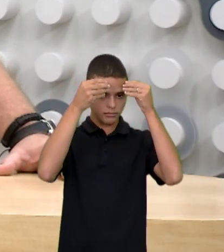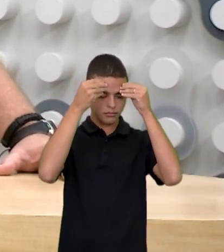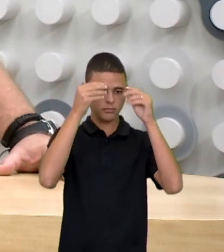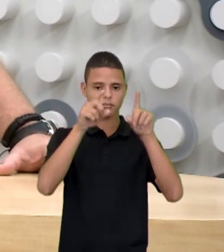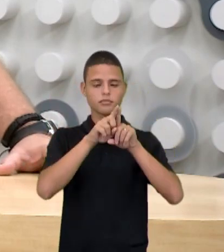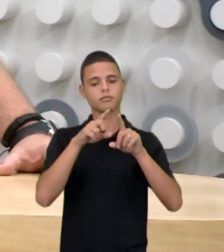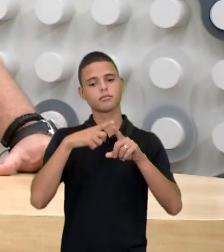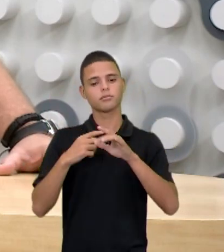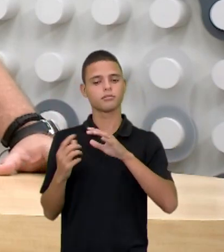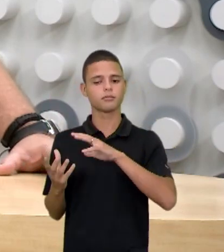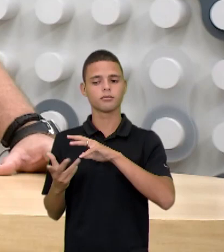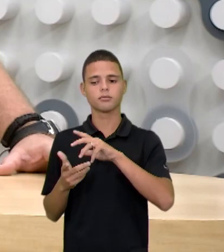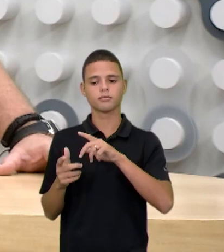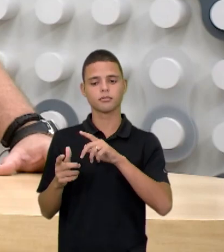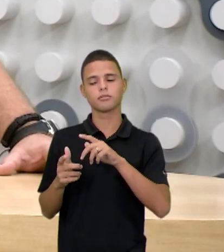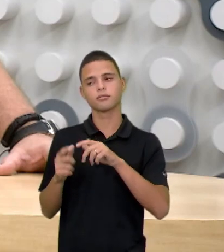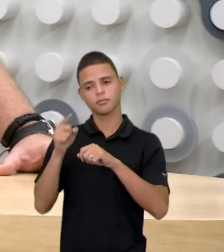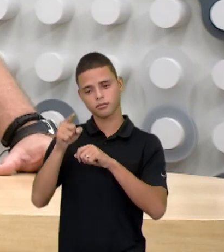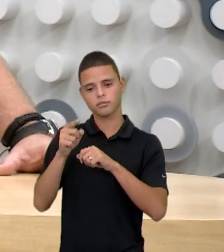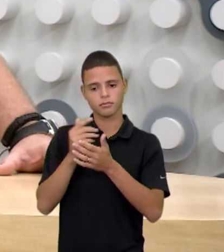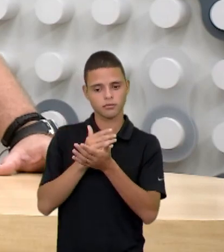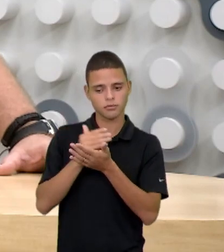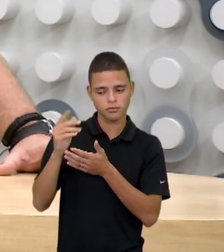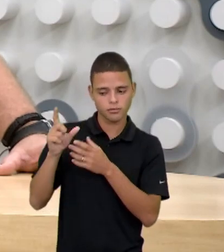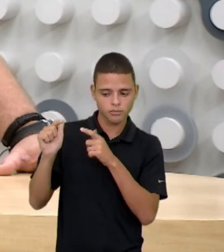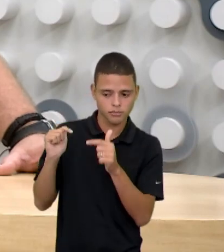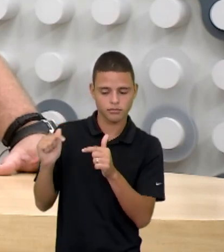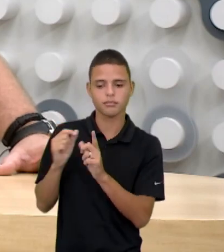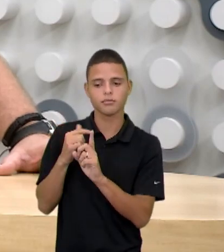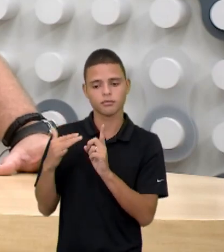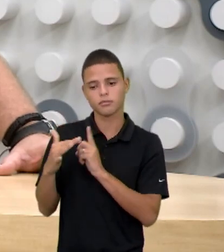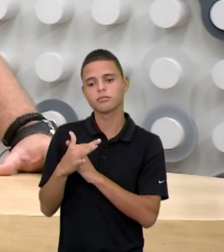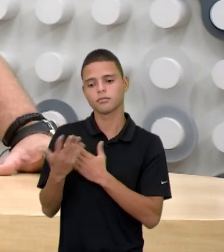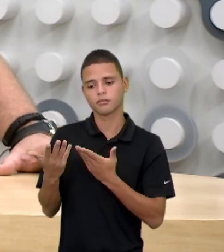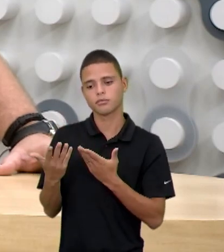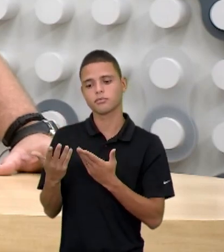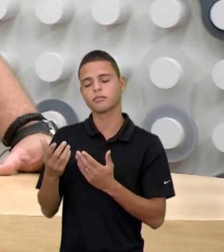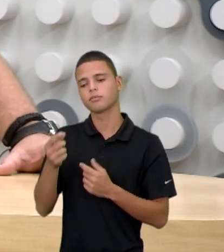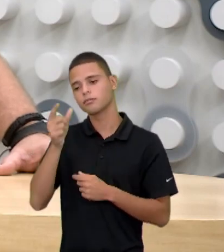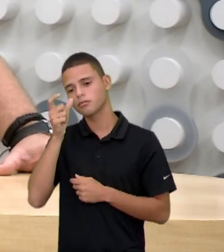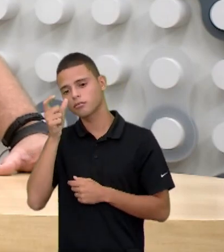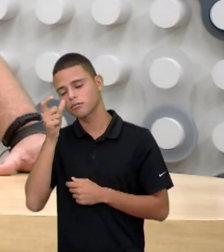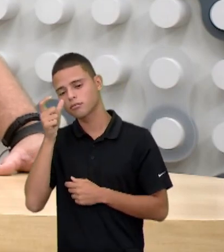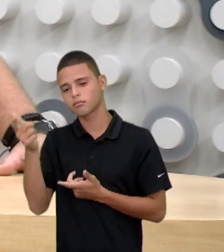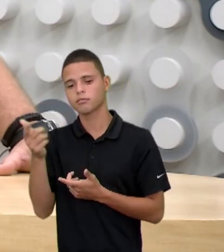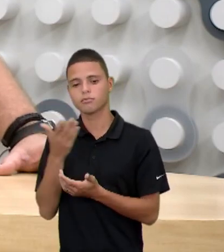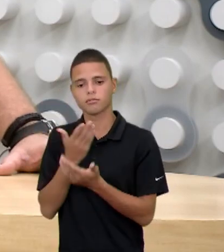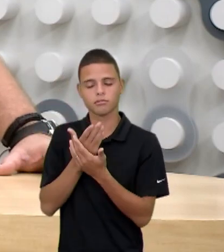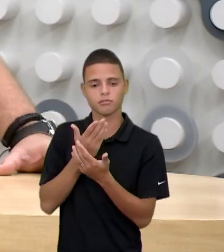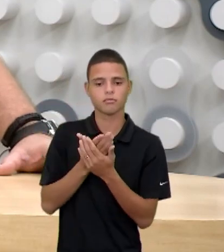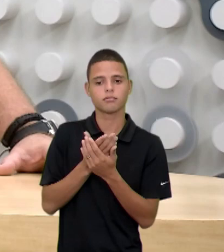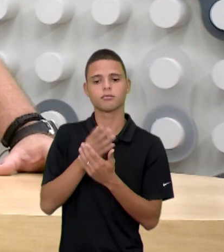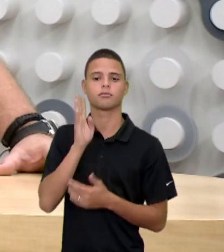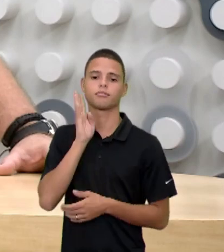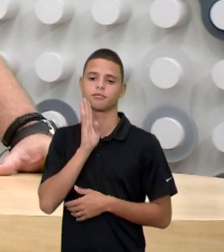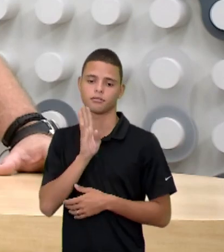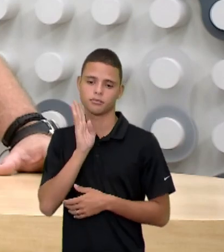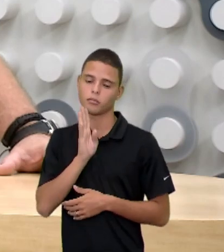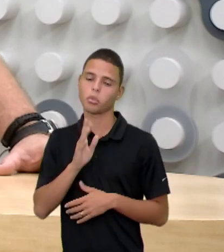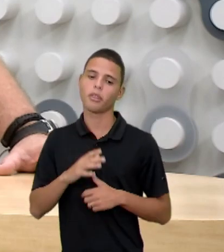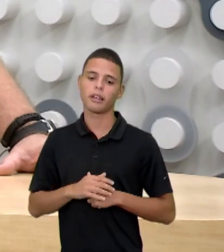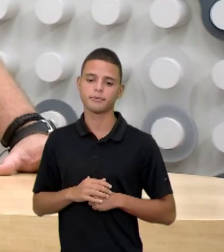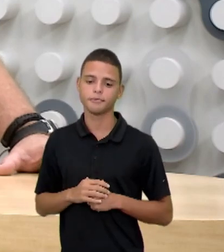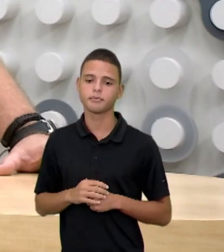mundo do trabalho, né? Quem sabe aí vai aparecer alguém aí para ter um interesse nesse estudo que é muito legal,